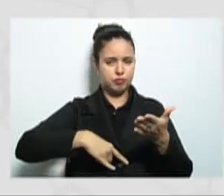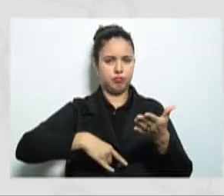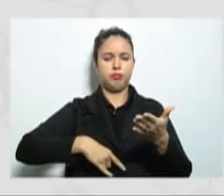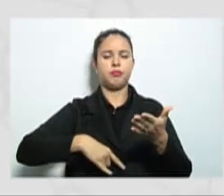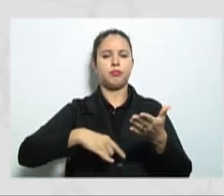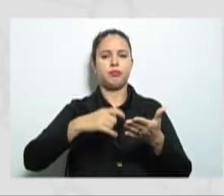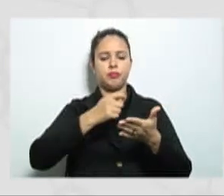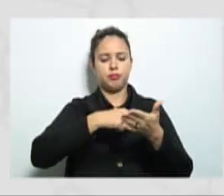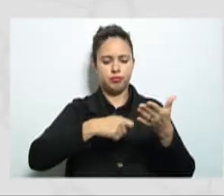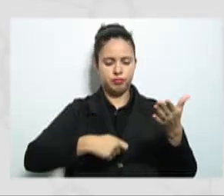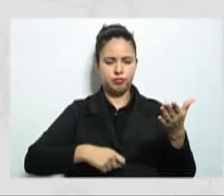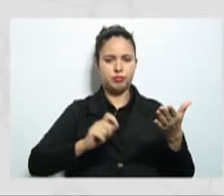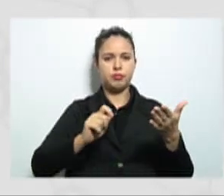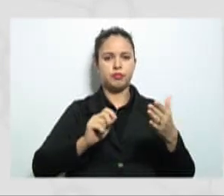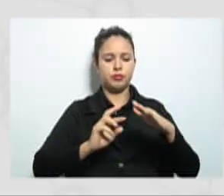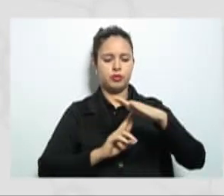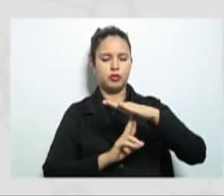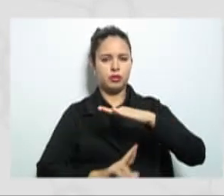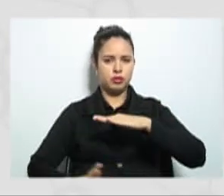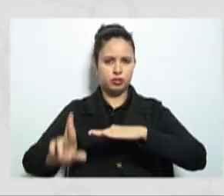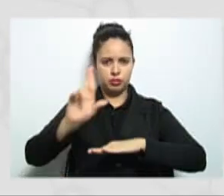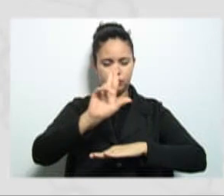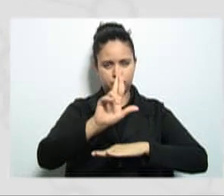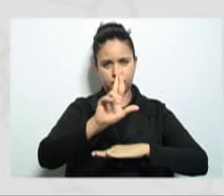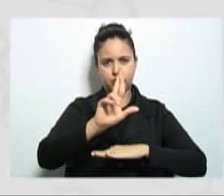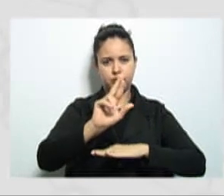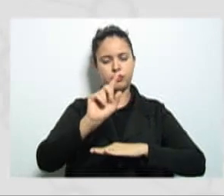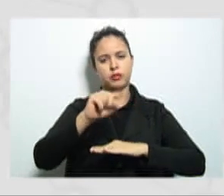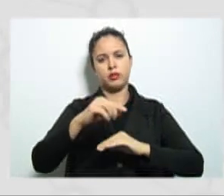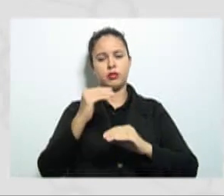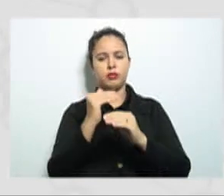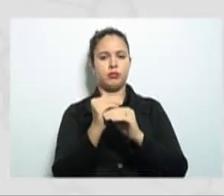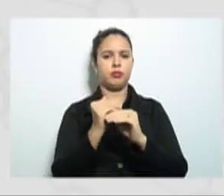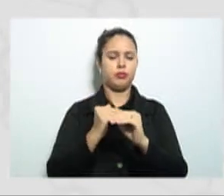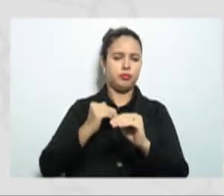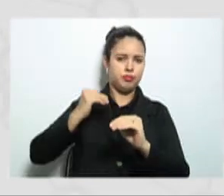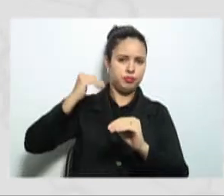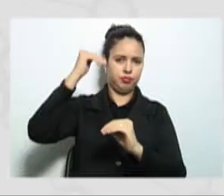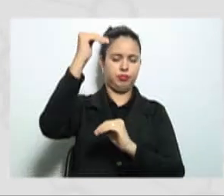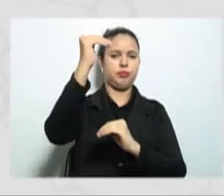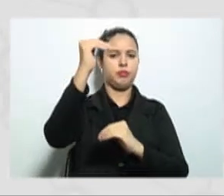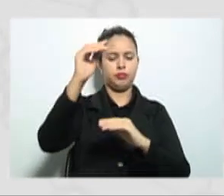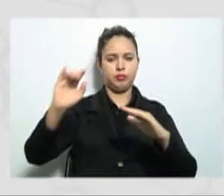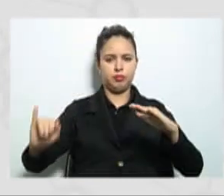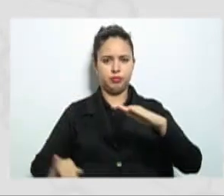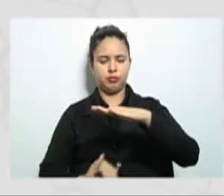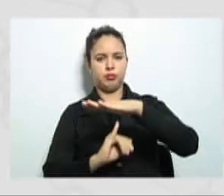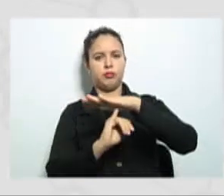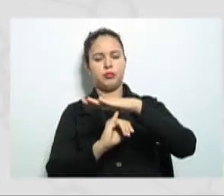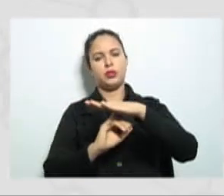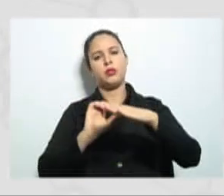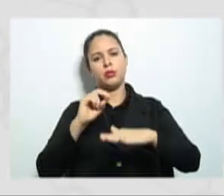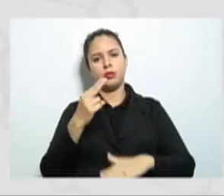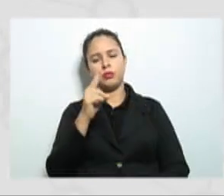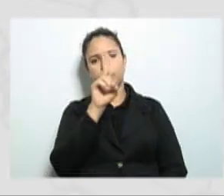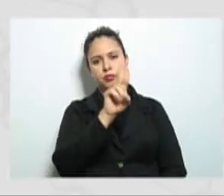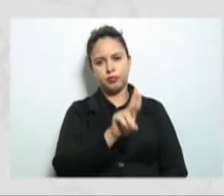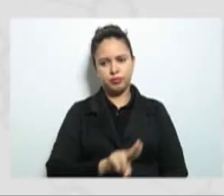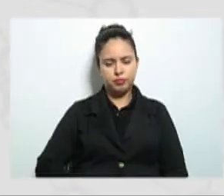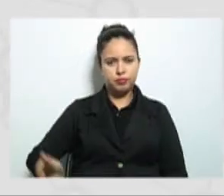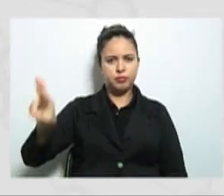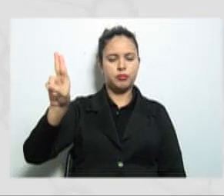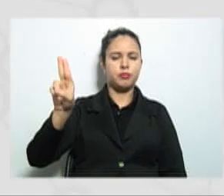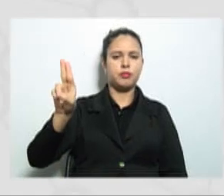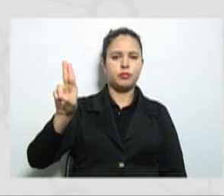uma reitora, quem é o reitor? É a autoridade máxima dos institutos federais ou então das universidades. Então,